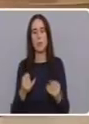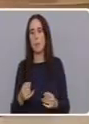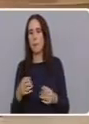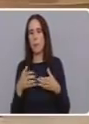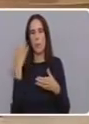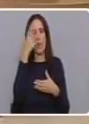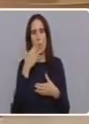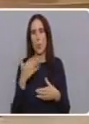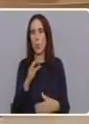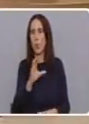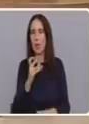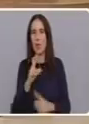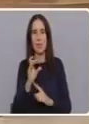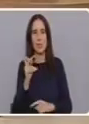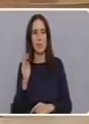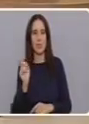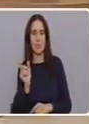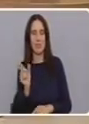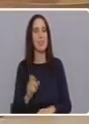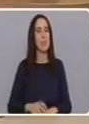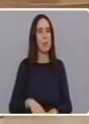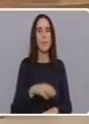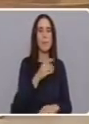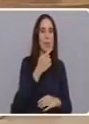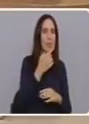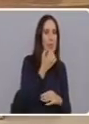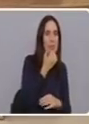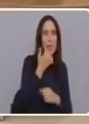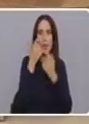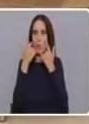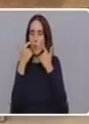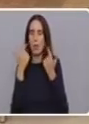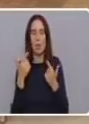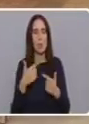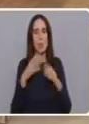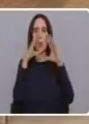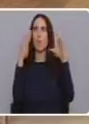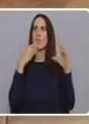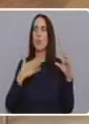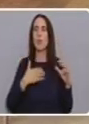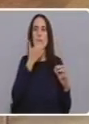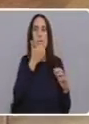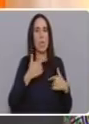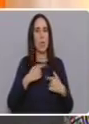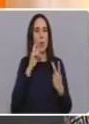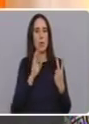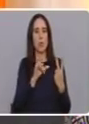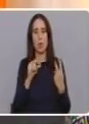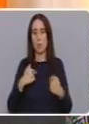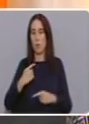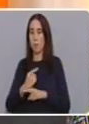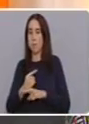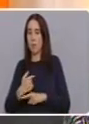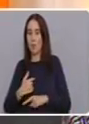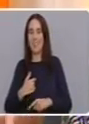do cara. É um elenco fabuloso, pá, fazem rir, fazem chorar e de facto, olha, eu estou nas nuvens, eu, a João... Porque... Eu também estou. E